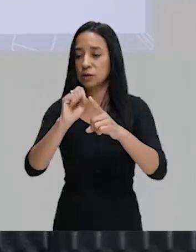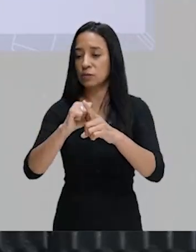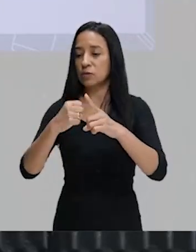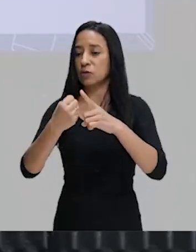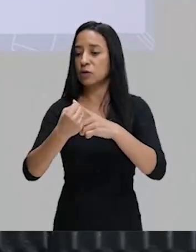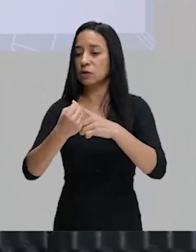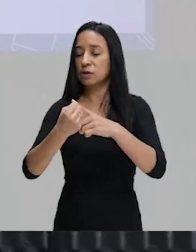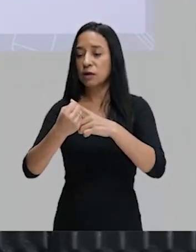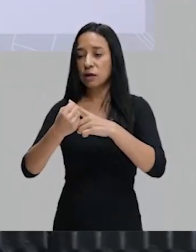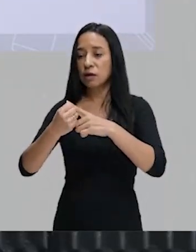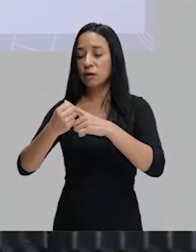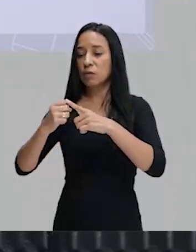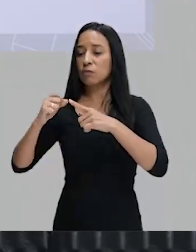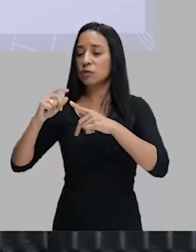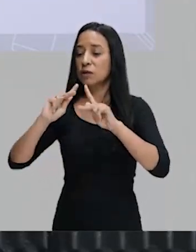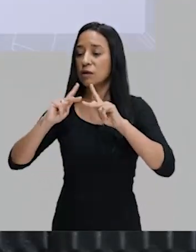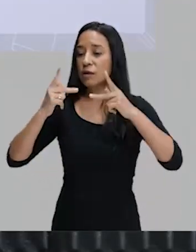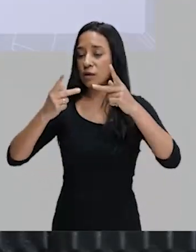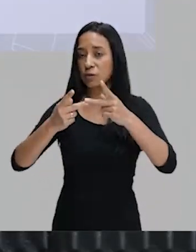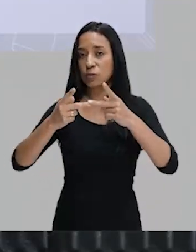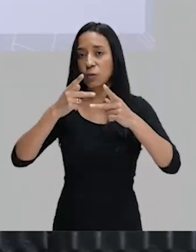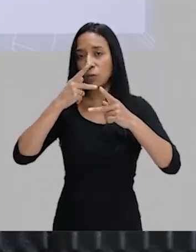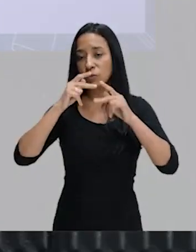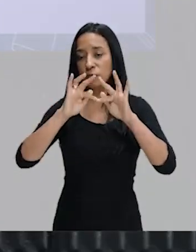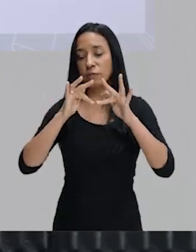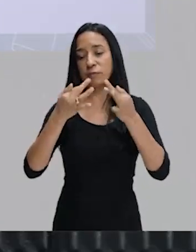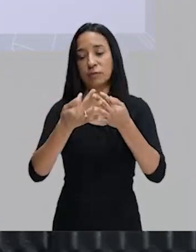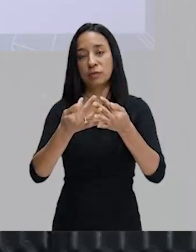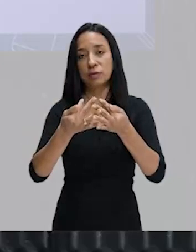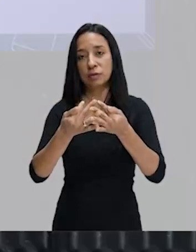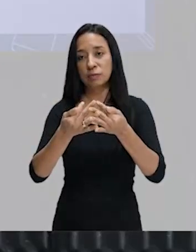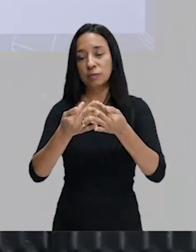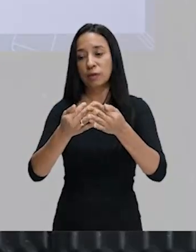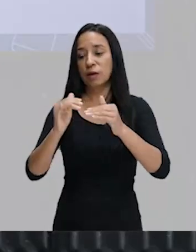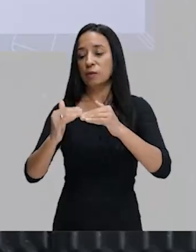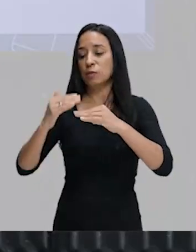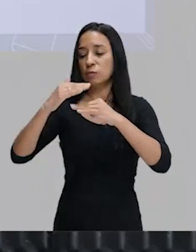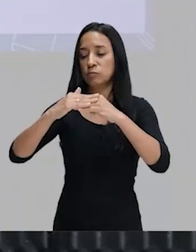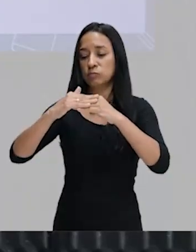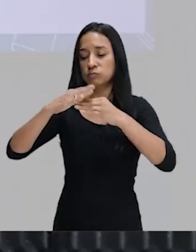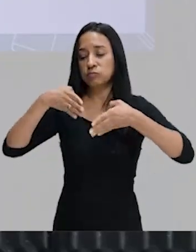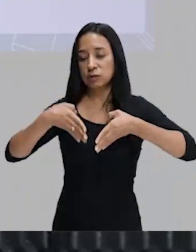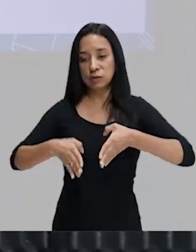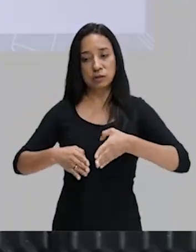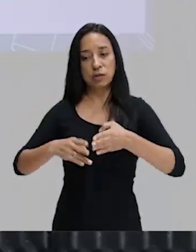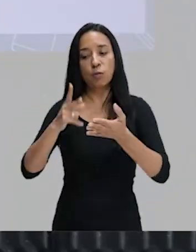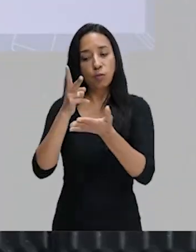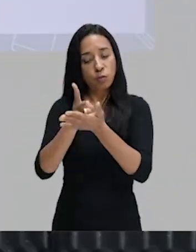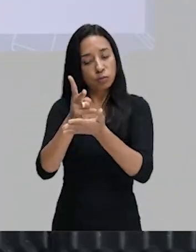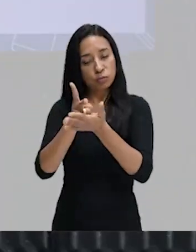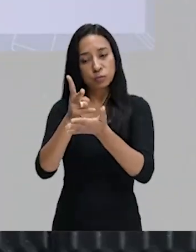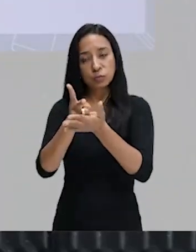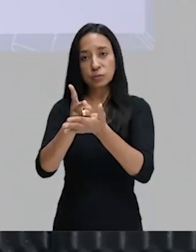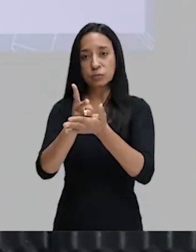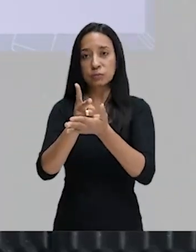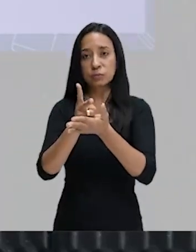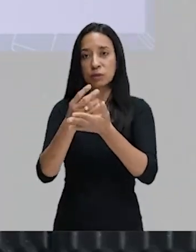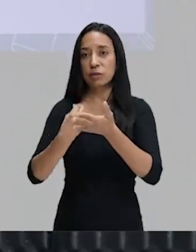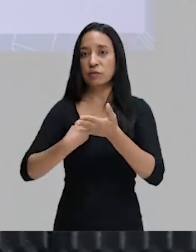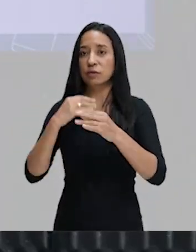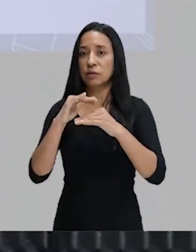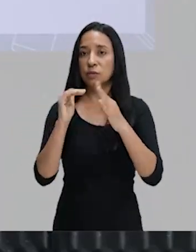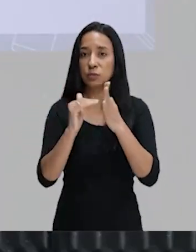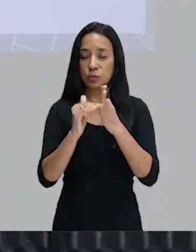seus pais. Você já nasceu num grupo social, numa camada da sociedade, você vai permanecer durante a vida